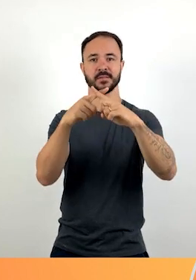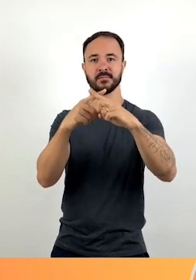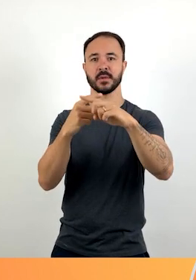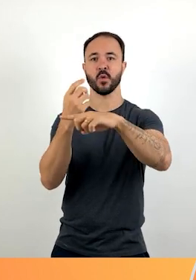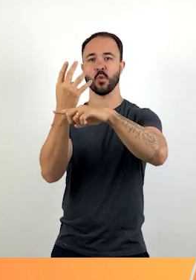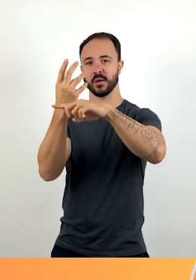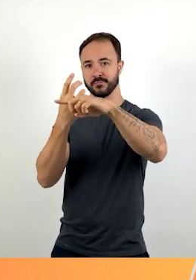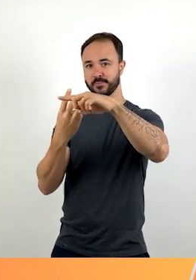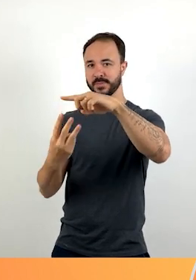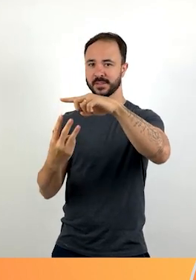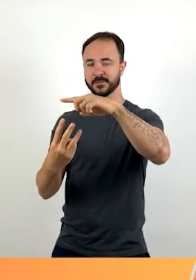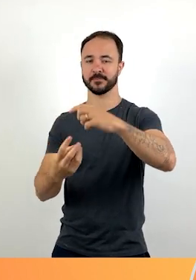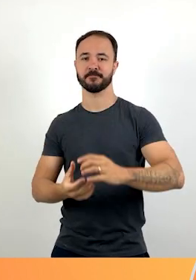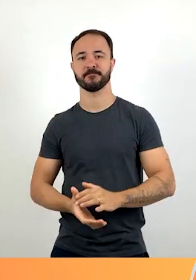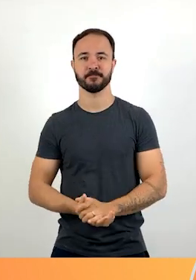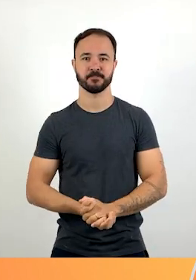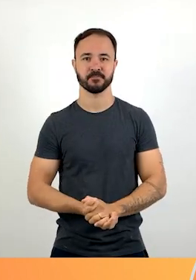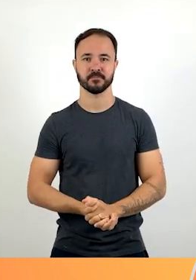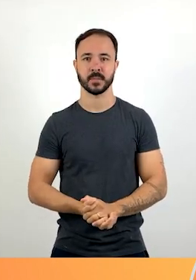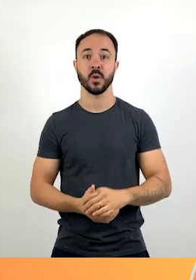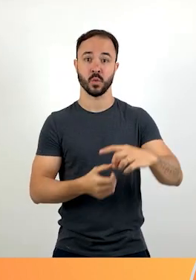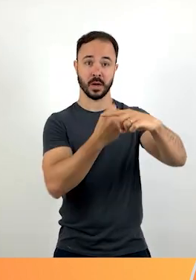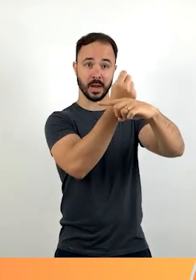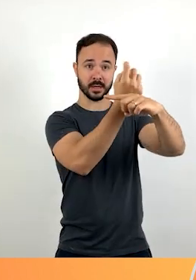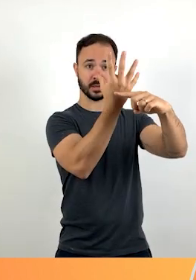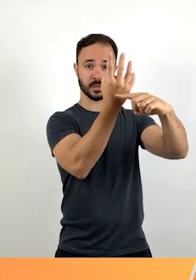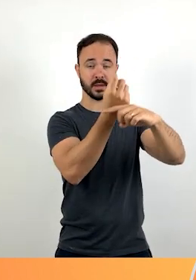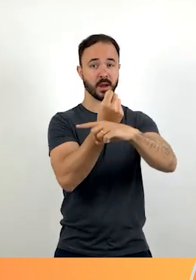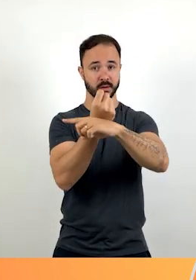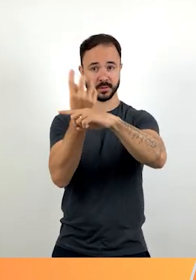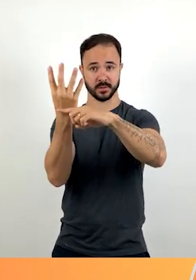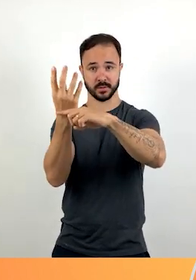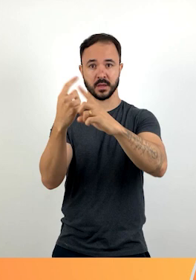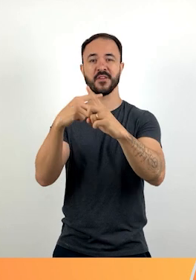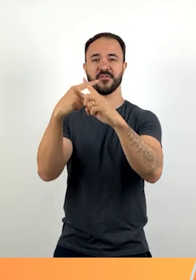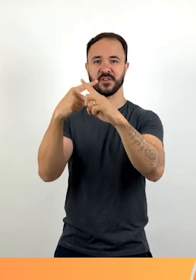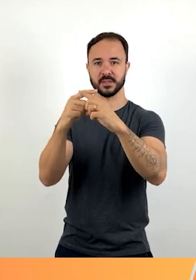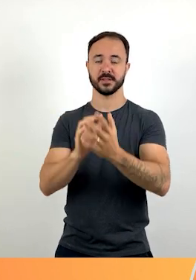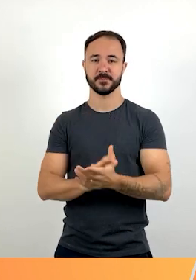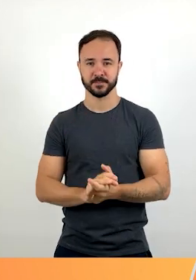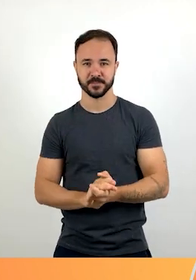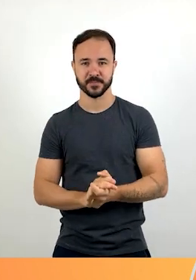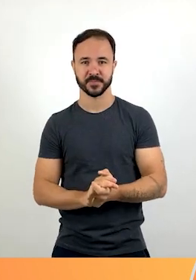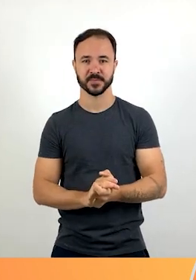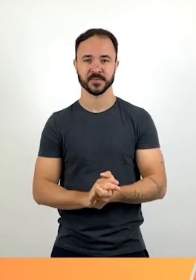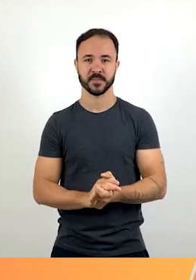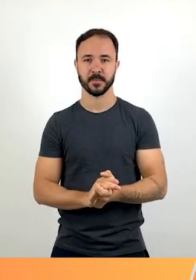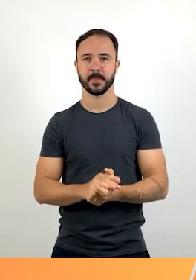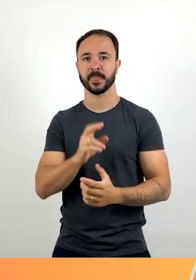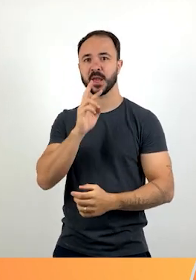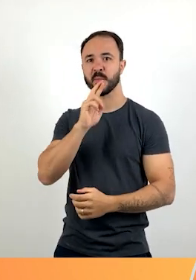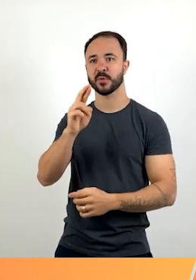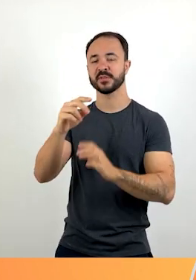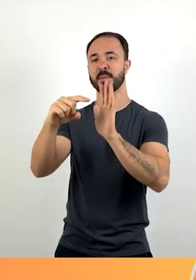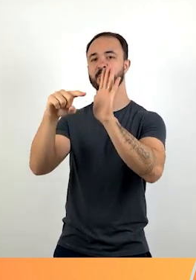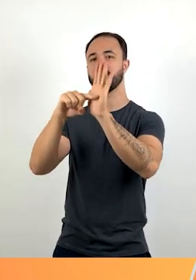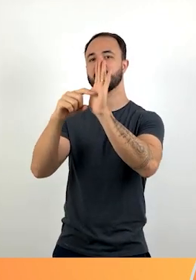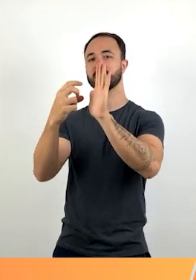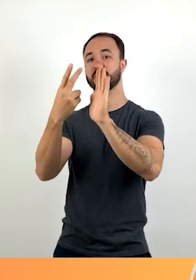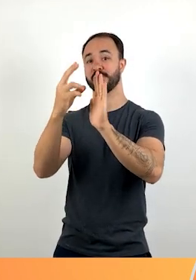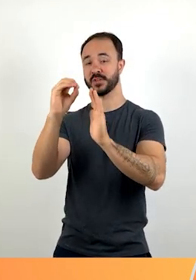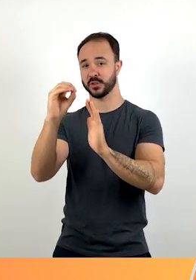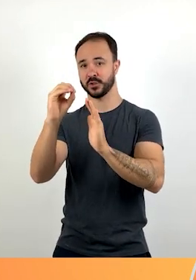cima vezes o de cima, menos 5 vezes 4 vai ser menos 20. Menos